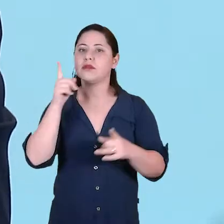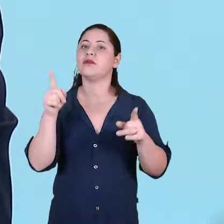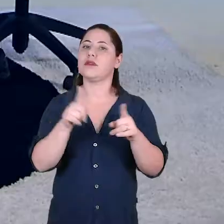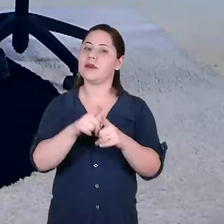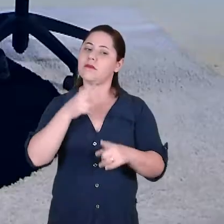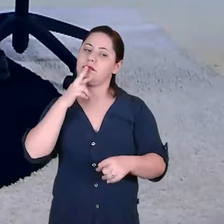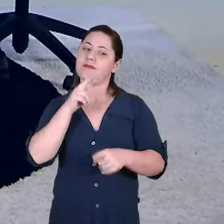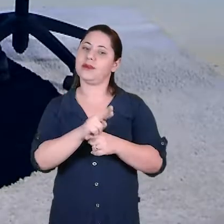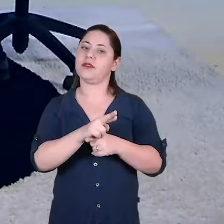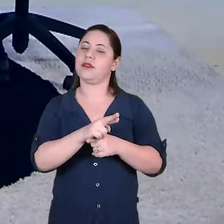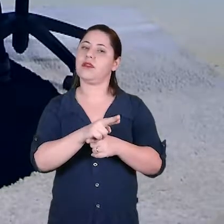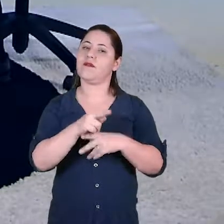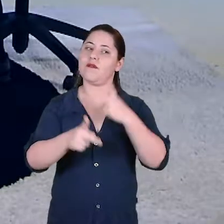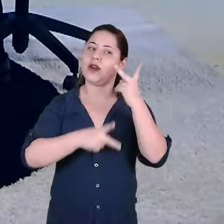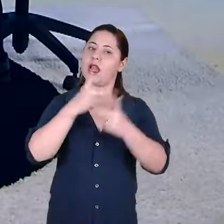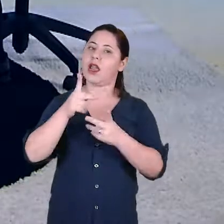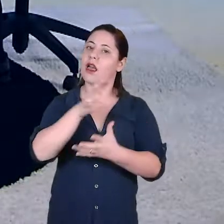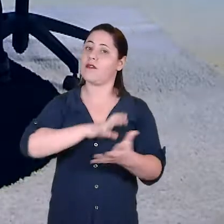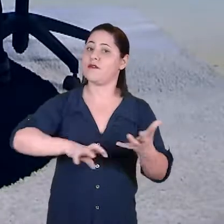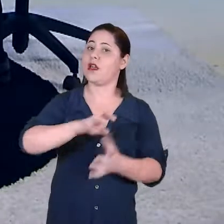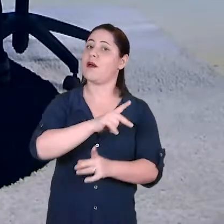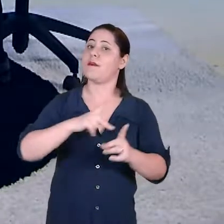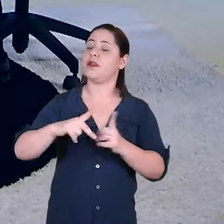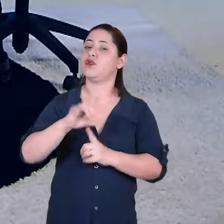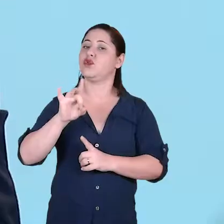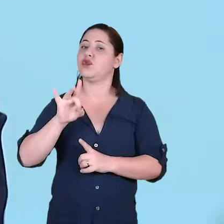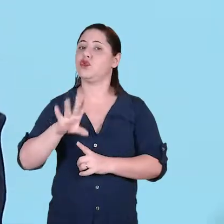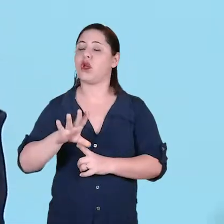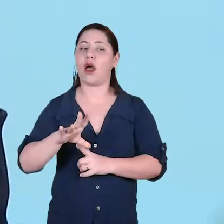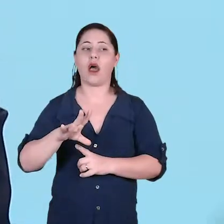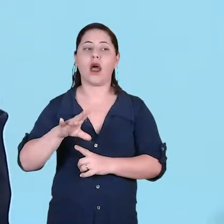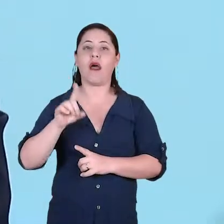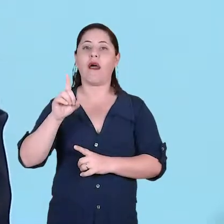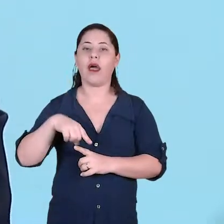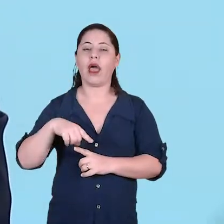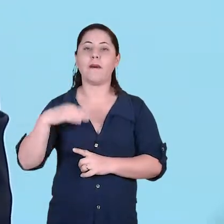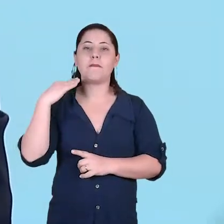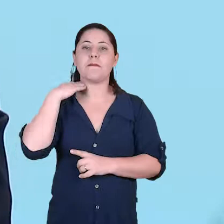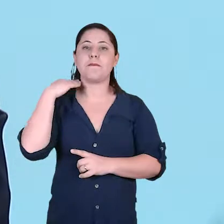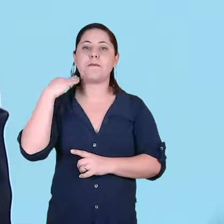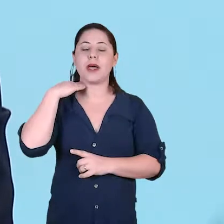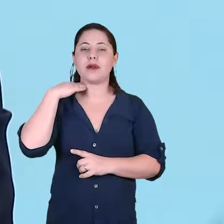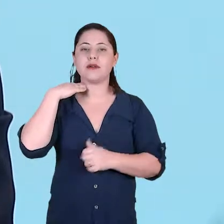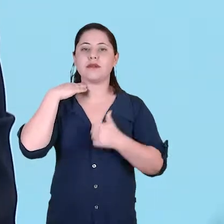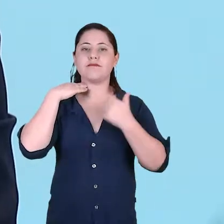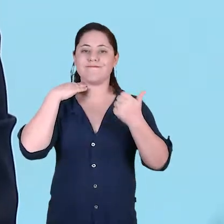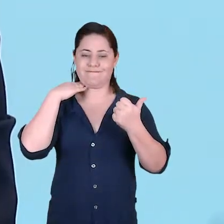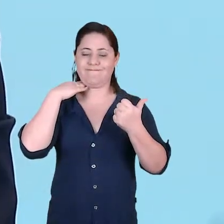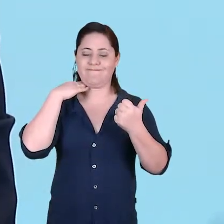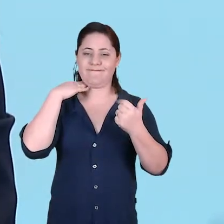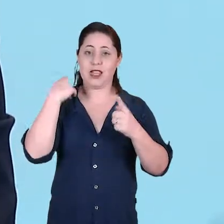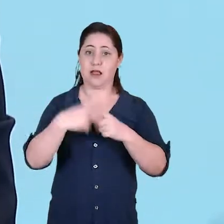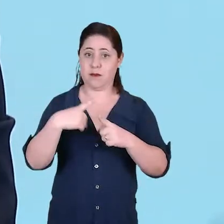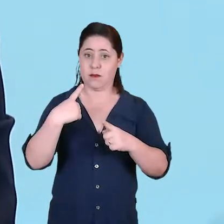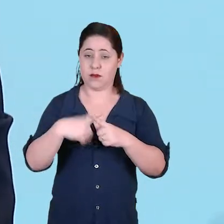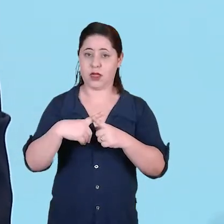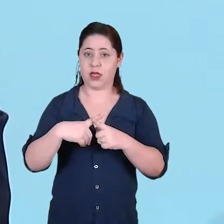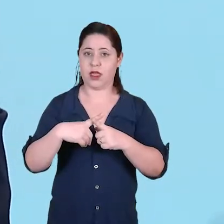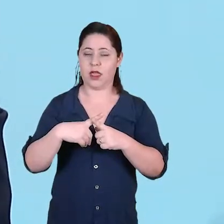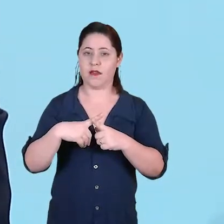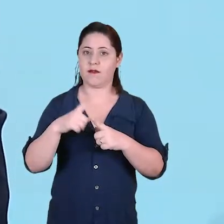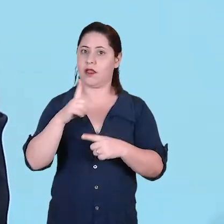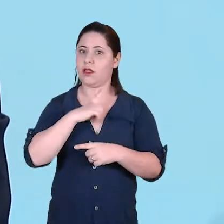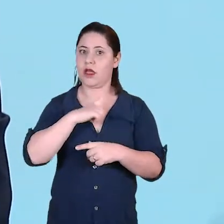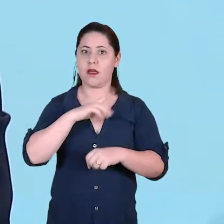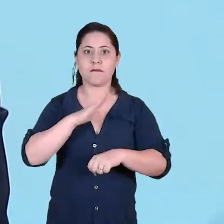essa crítica e dito, olha, essa reforma da Previdência só interessa aos banqueiros, né? Porque eles vão receber